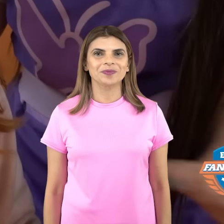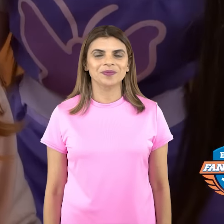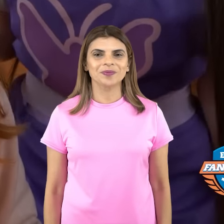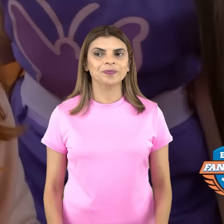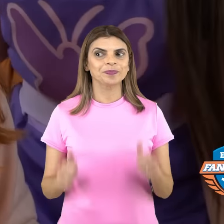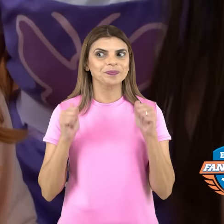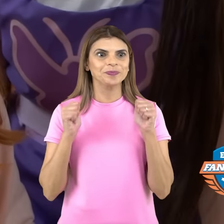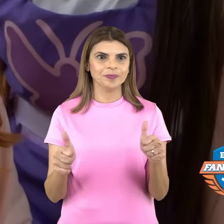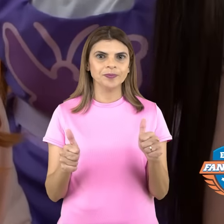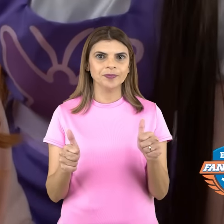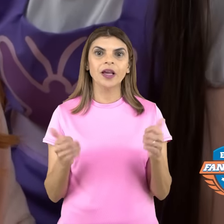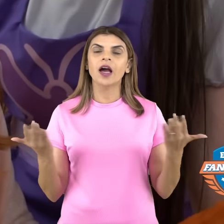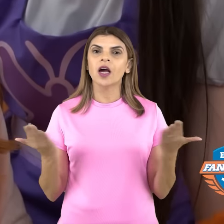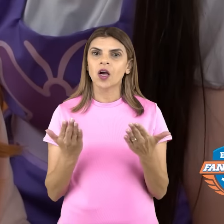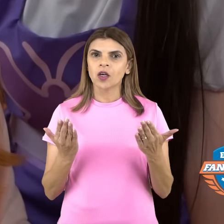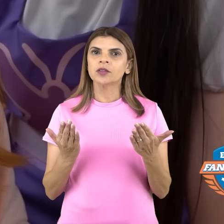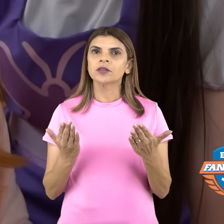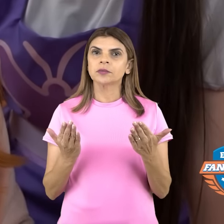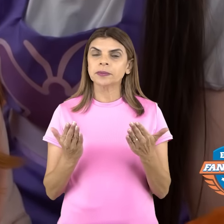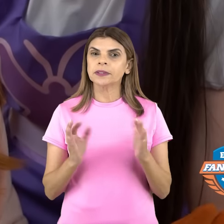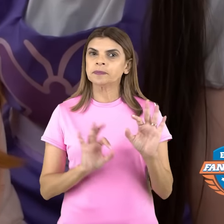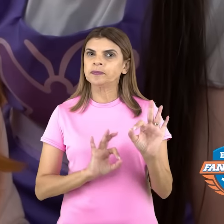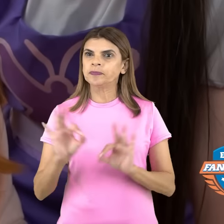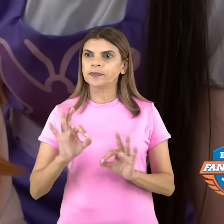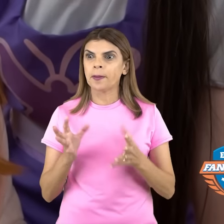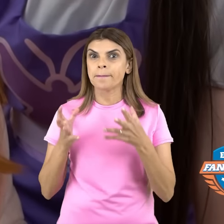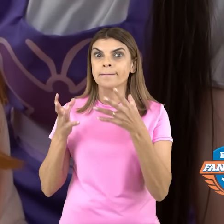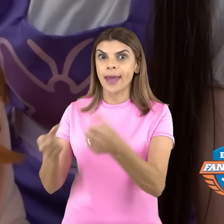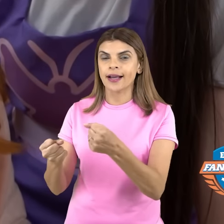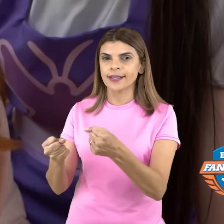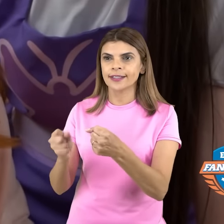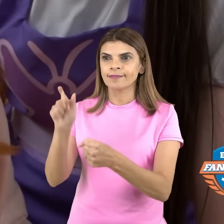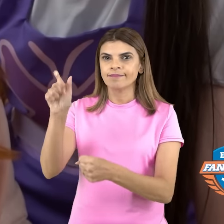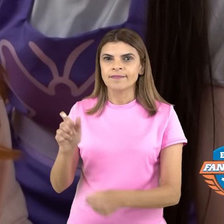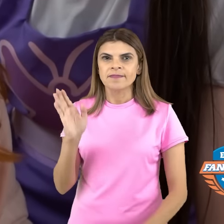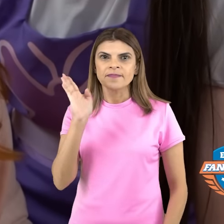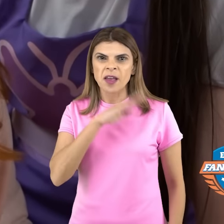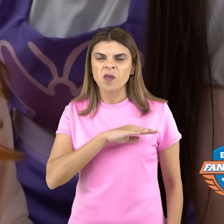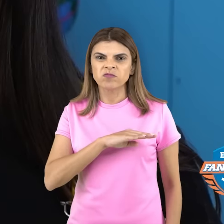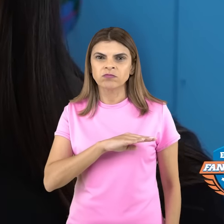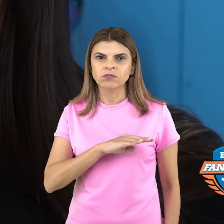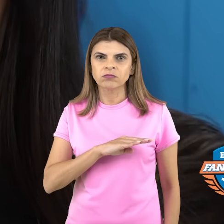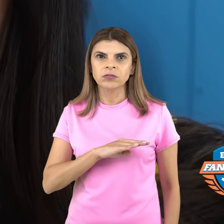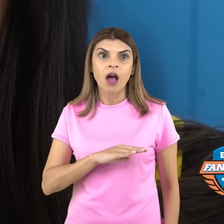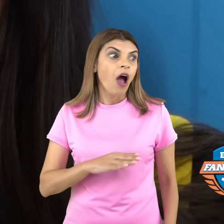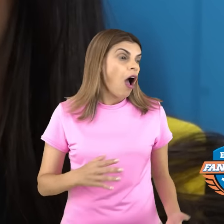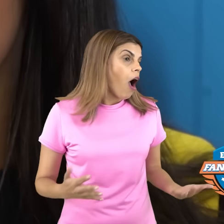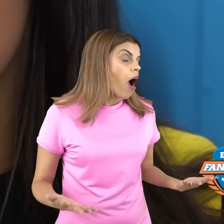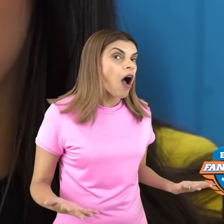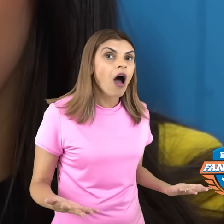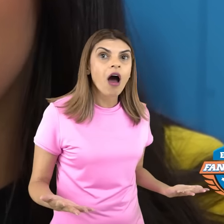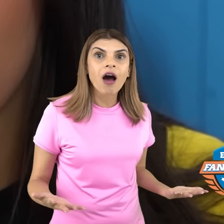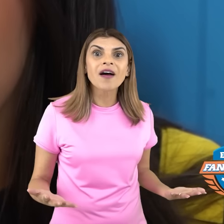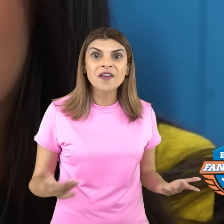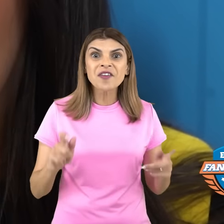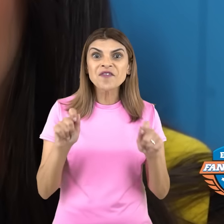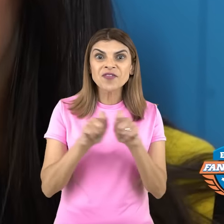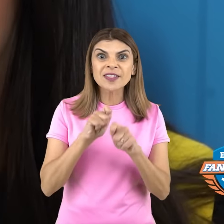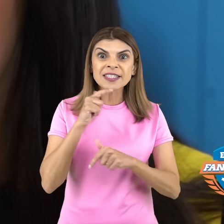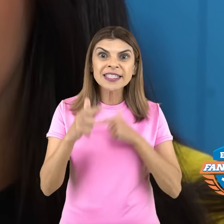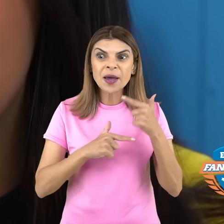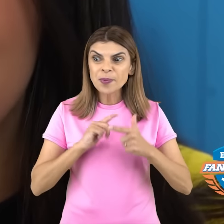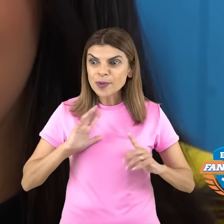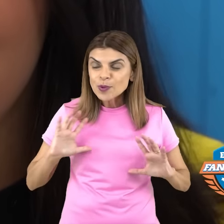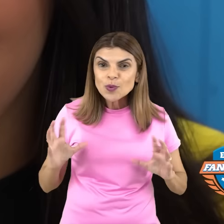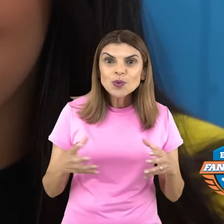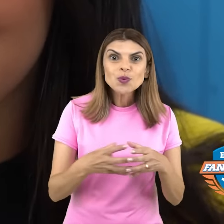Tá legal, meninas. Agora a gente precisa de um plano pra capturar aquele cara e acabar com ele. A gente vai fazer uma missão